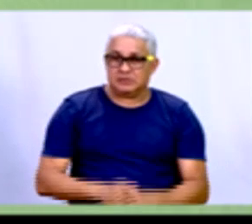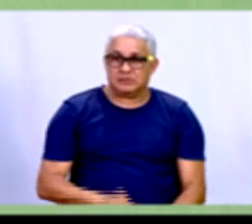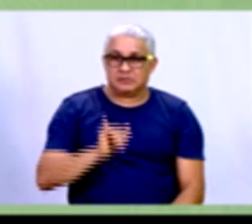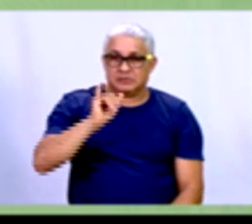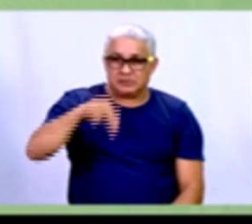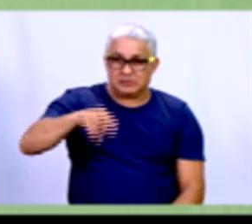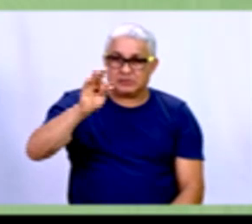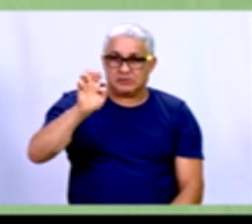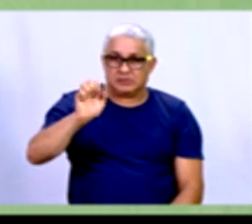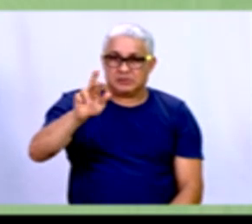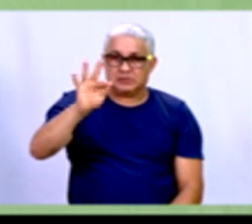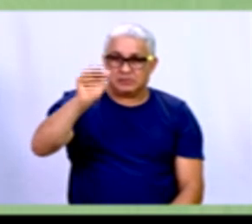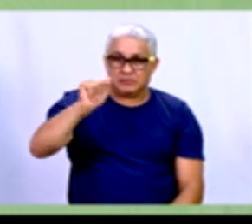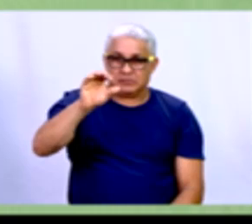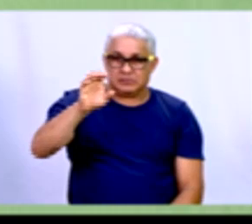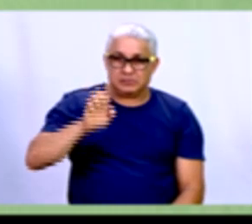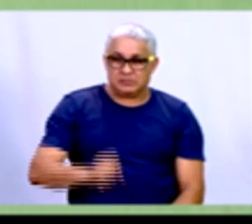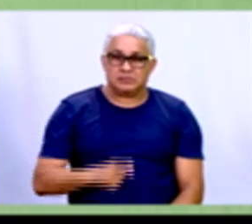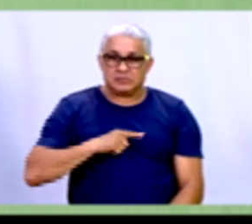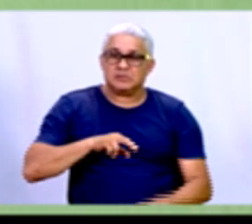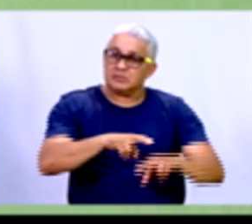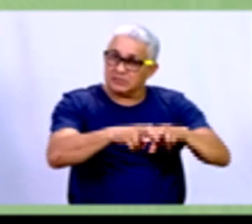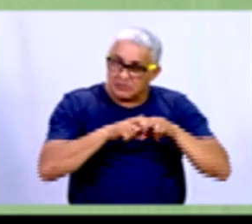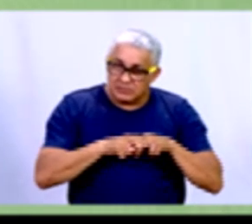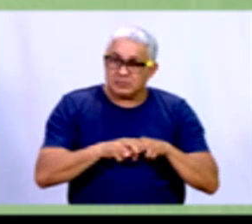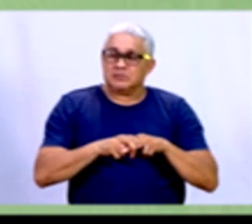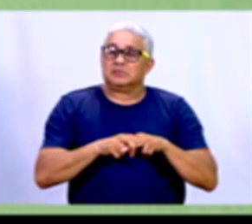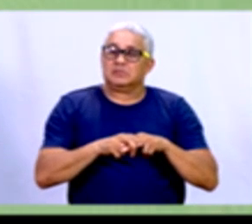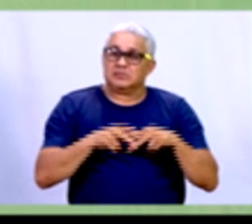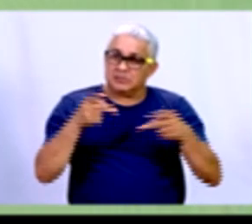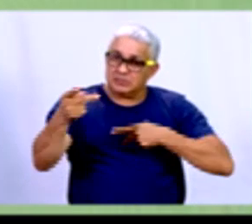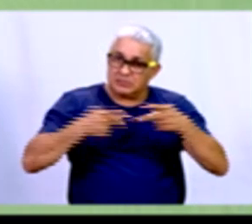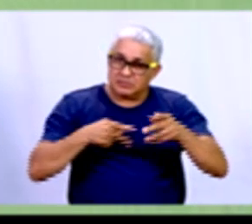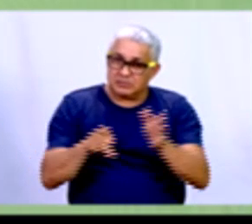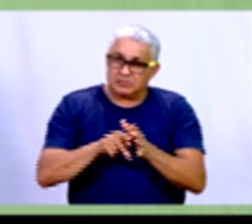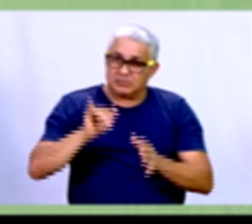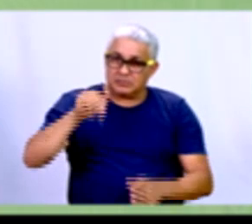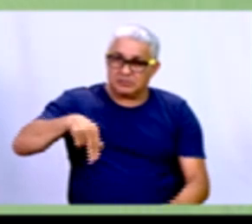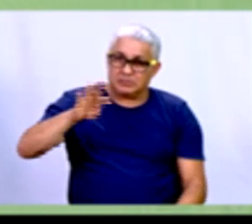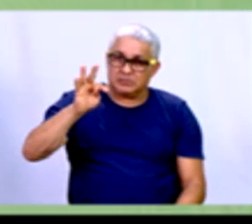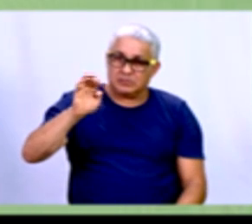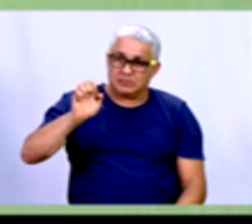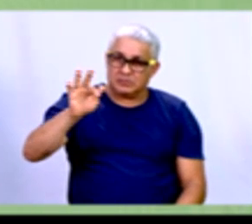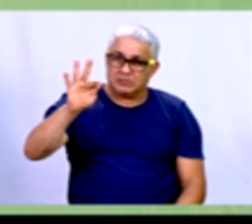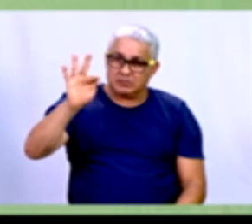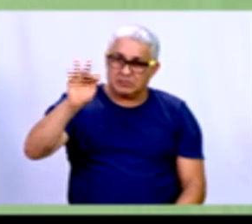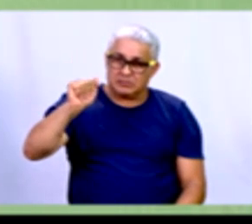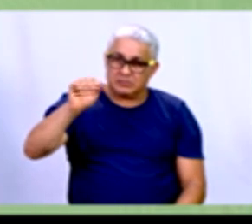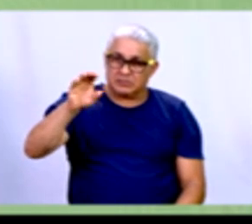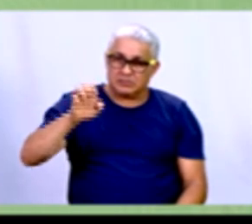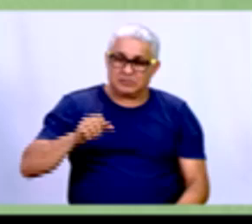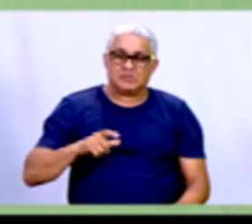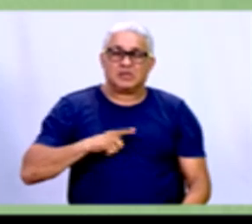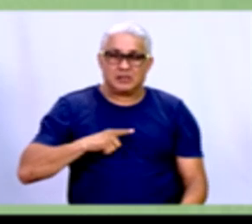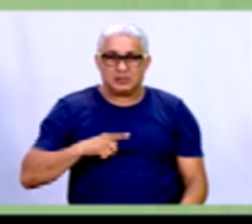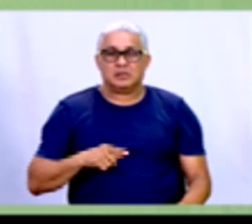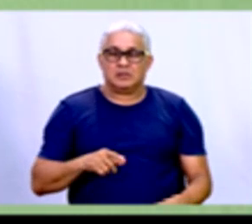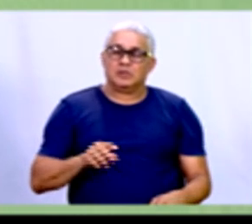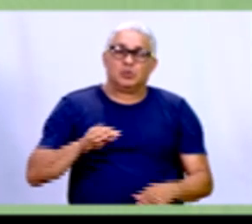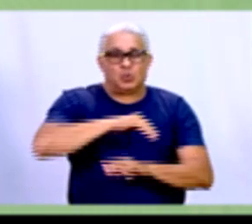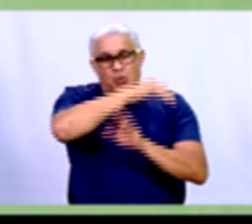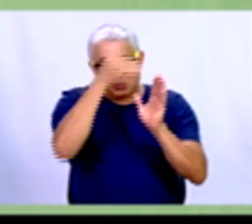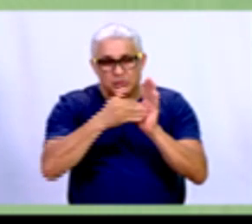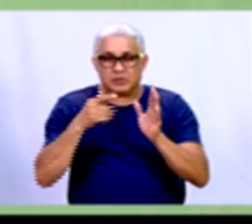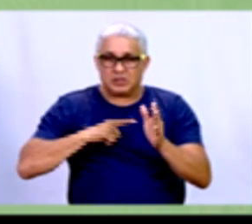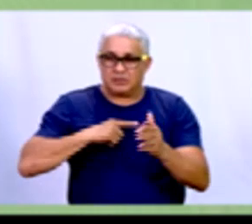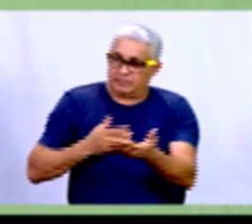Interface. As razões para investir em projetos de interface. Quais são essas razões? Toda aplicação tem uma interface com o